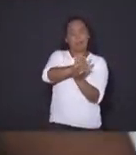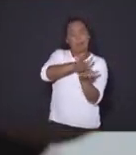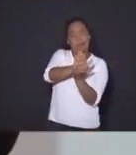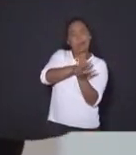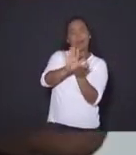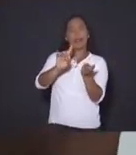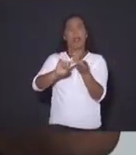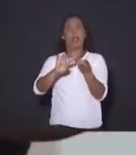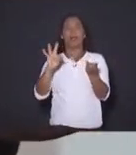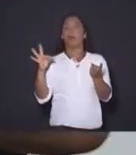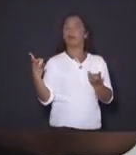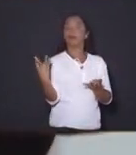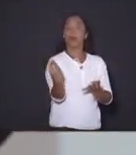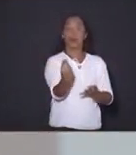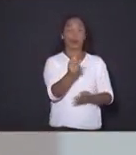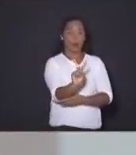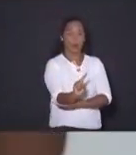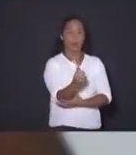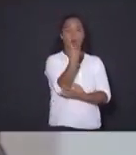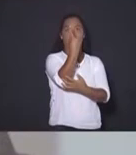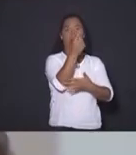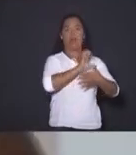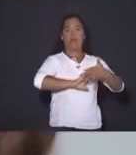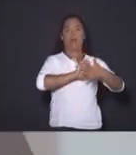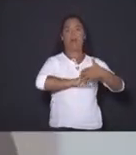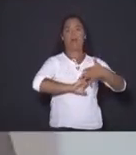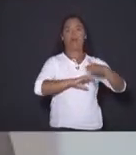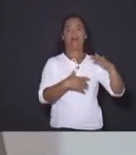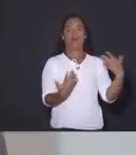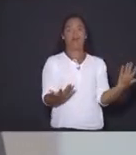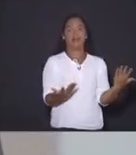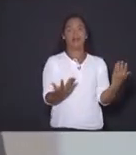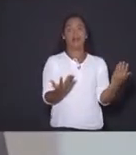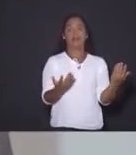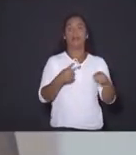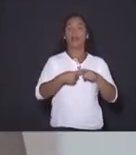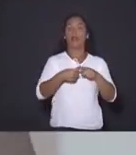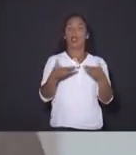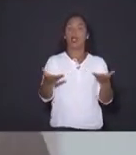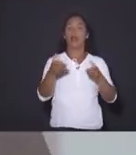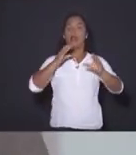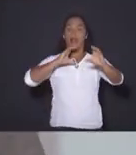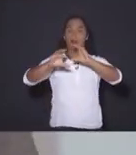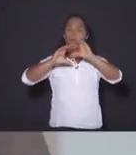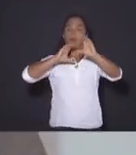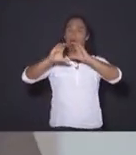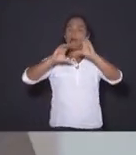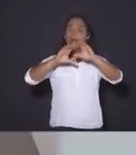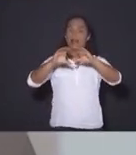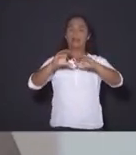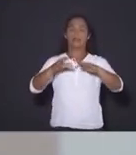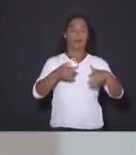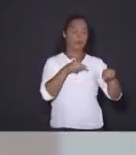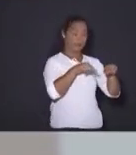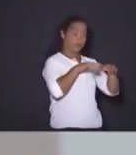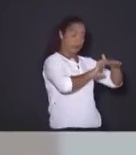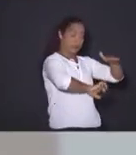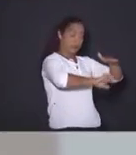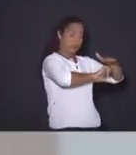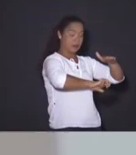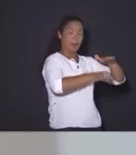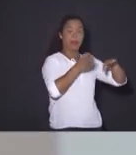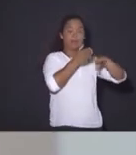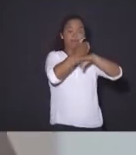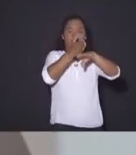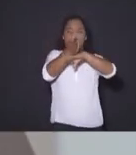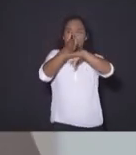entre outras coisas porque esses grupos estão agora entrando cada vez mais nas telecomunicações então esse poderia o concentracionista